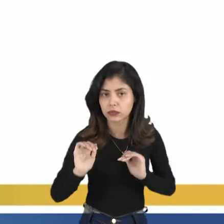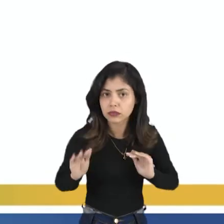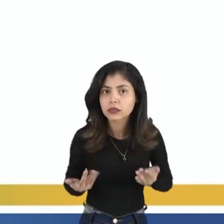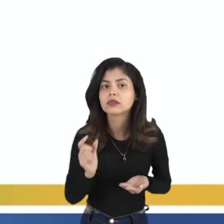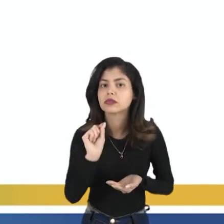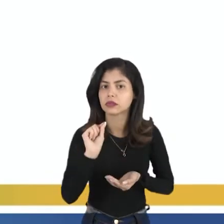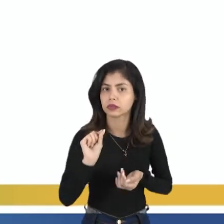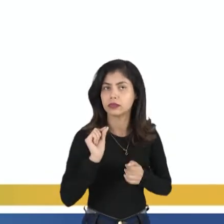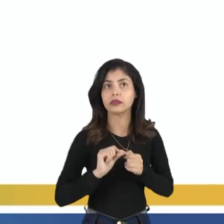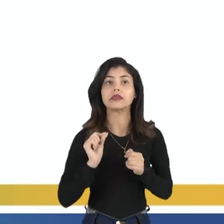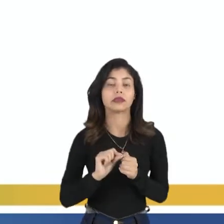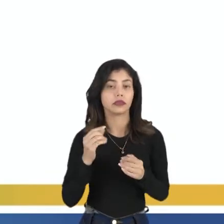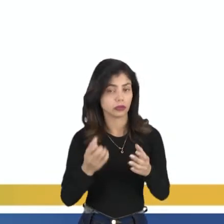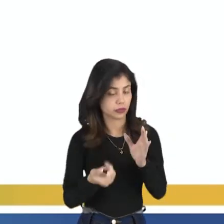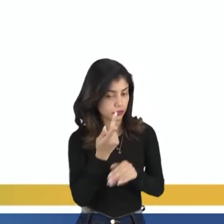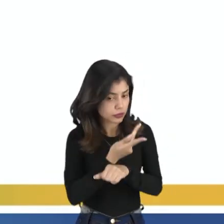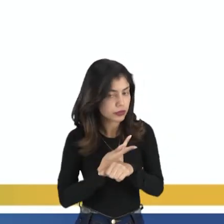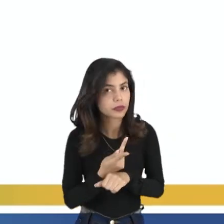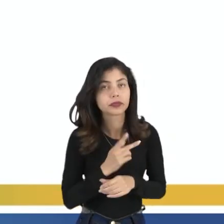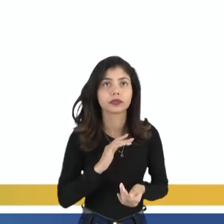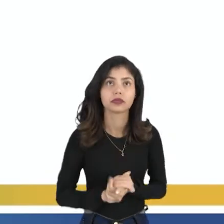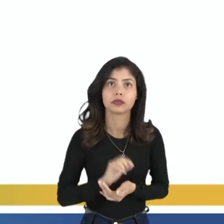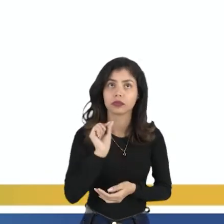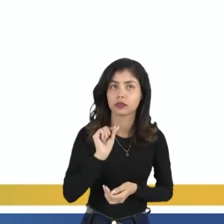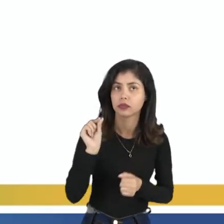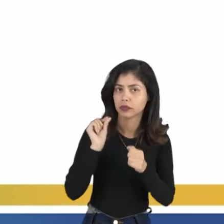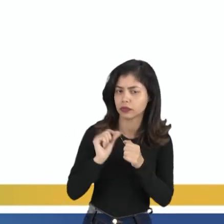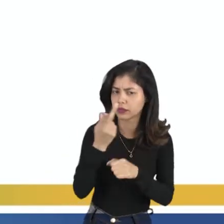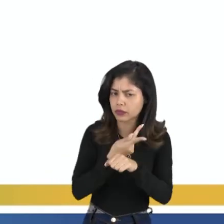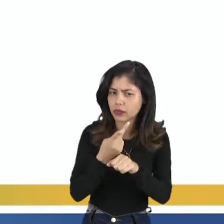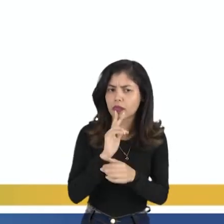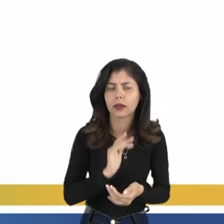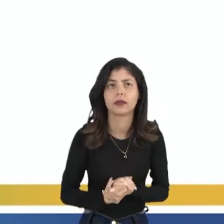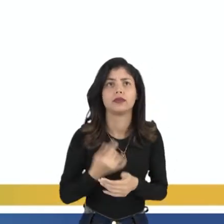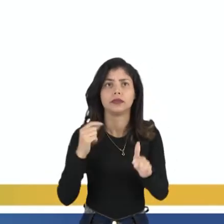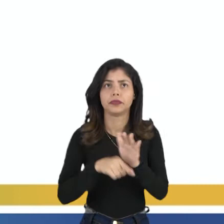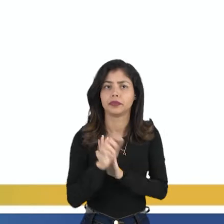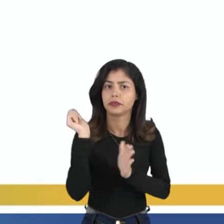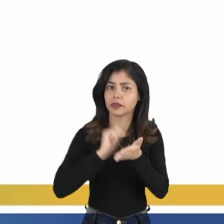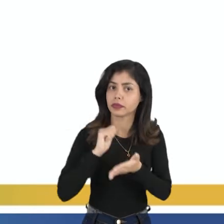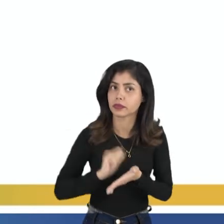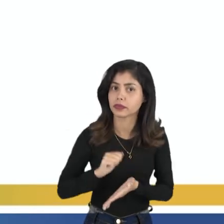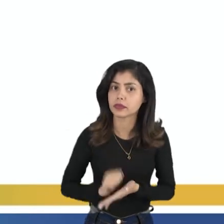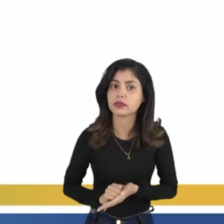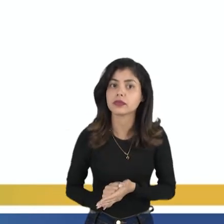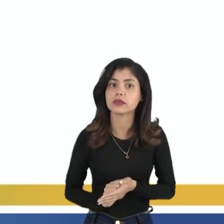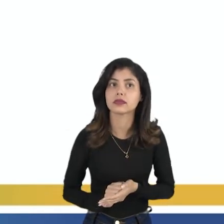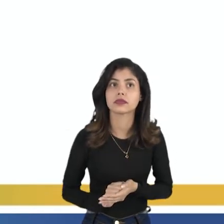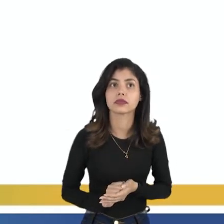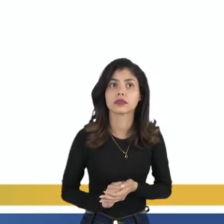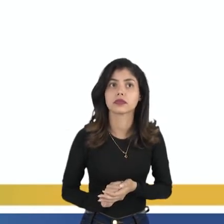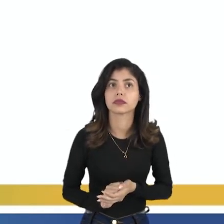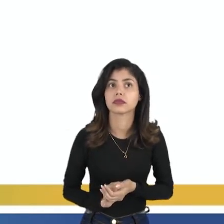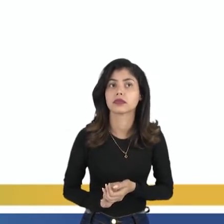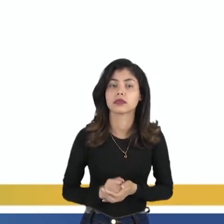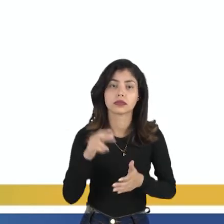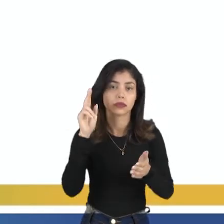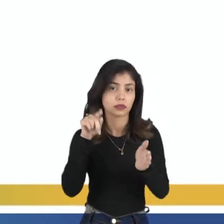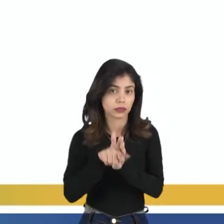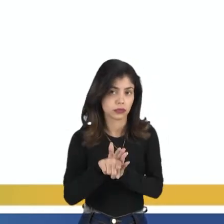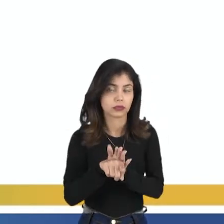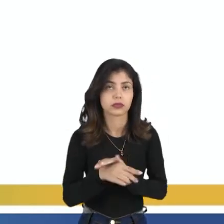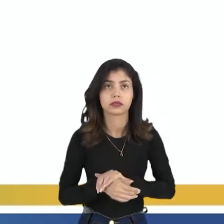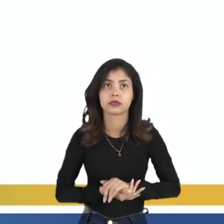sabermos o que a gente vai procurar. E o que a gente vai procurar vai estar descrito onde? No enunciado da